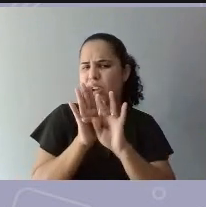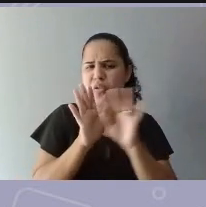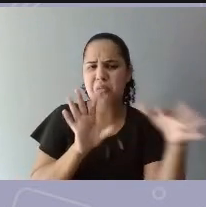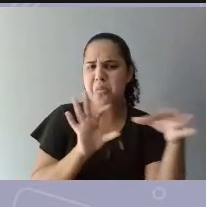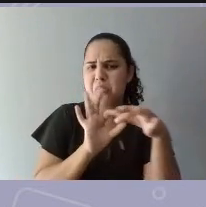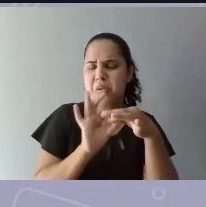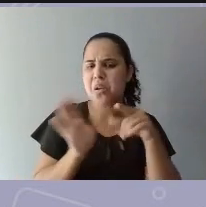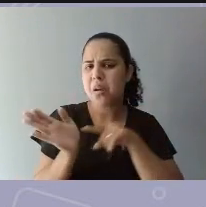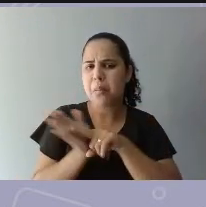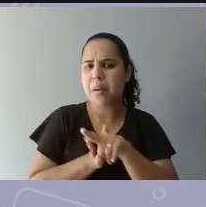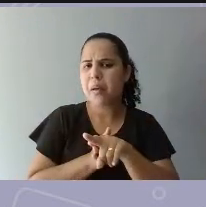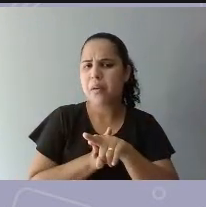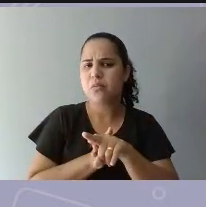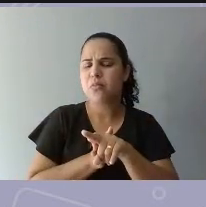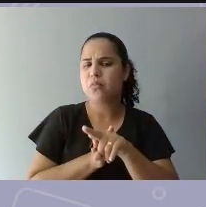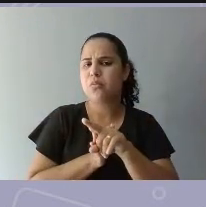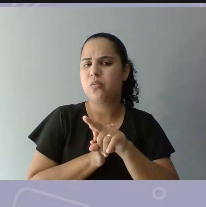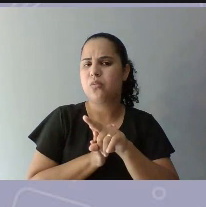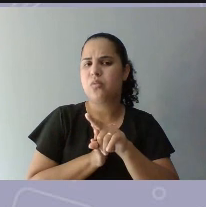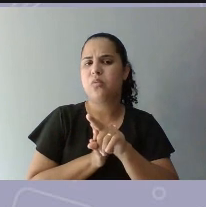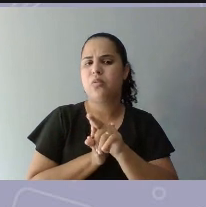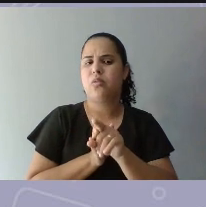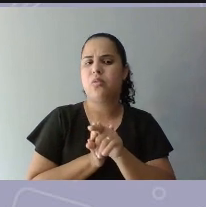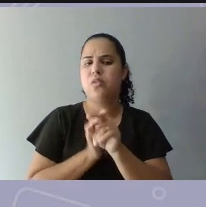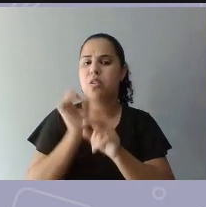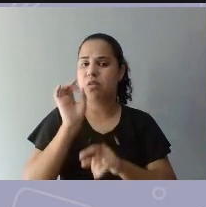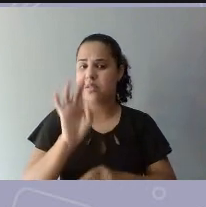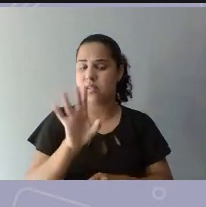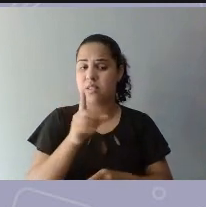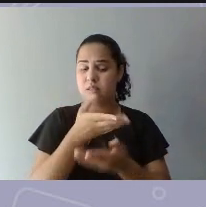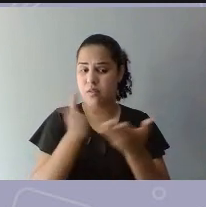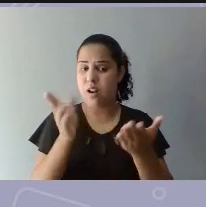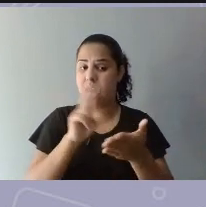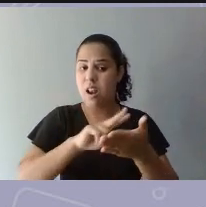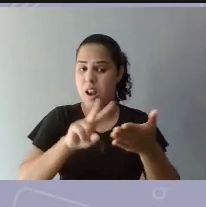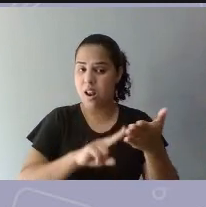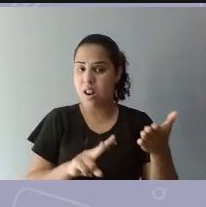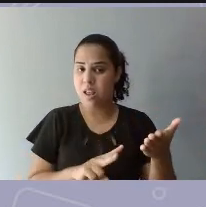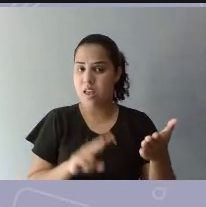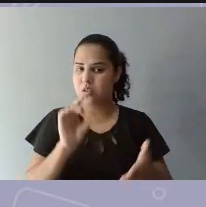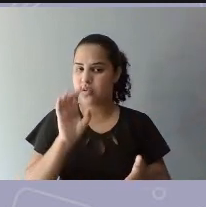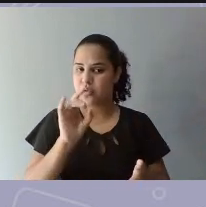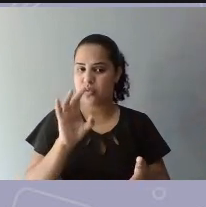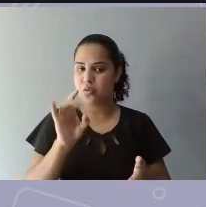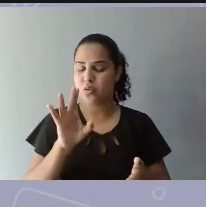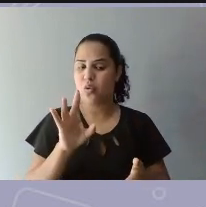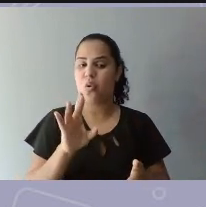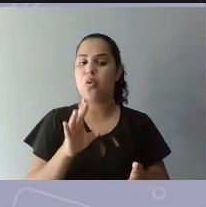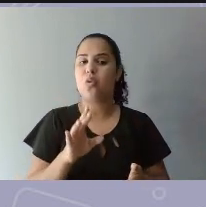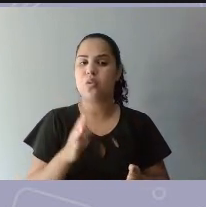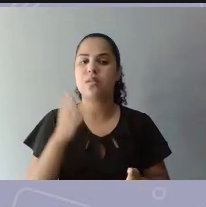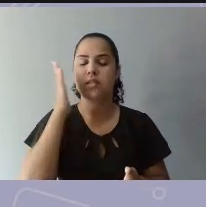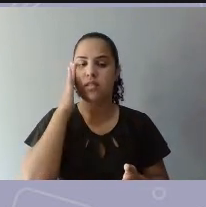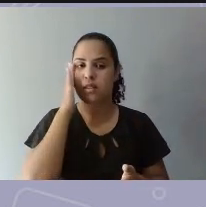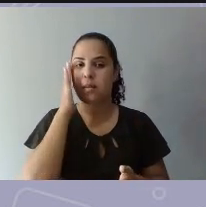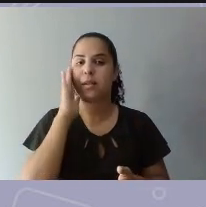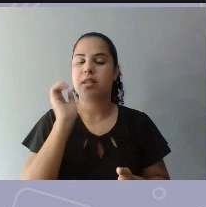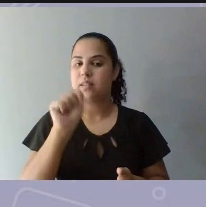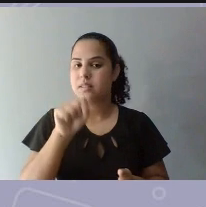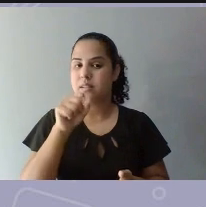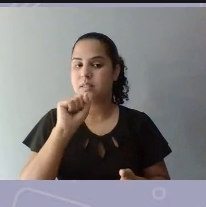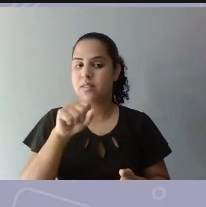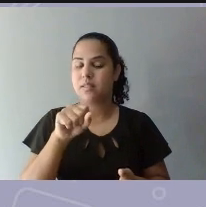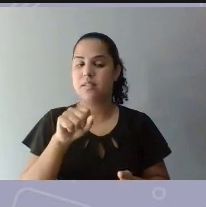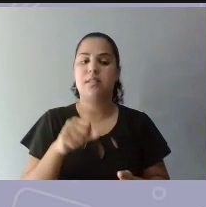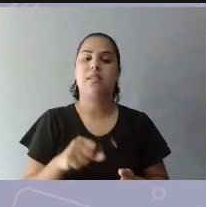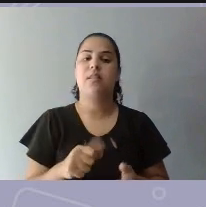para ilustrar se você fosse direto aqui lendo só a questão você já conseguiria responder aqui não teve tanto problema